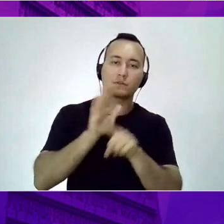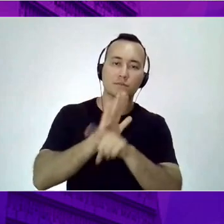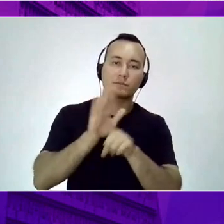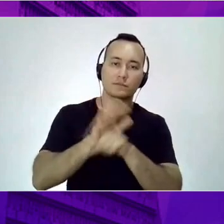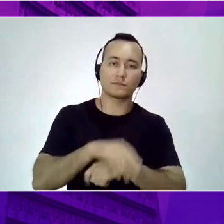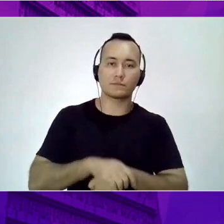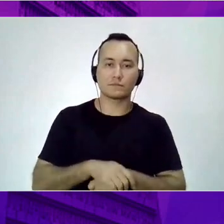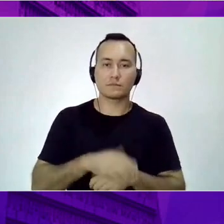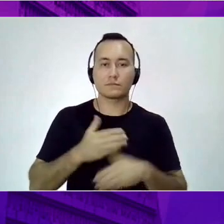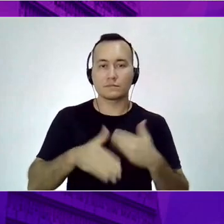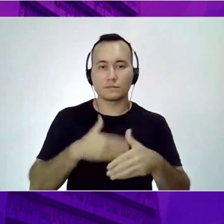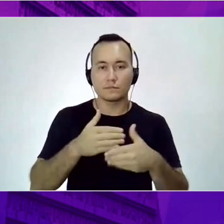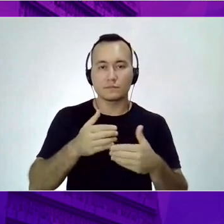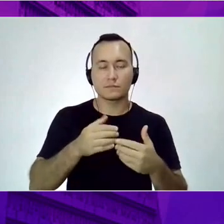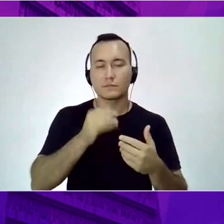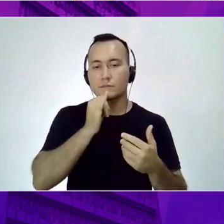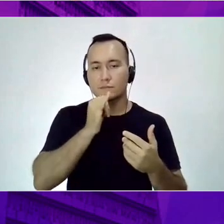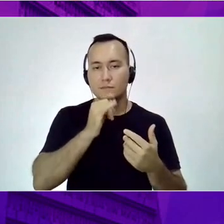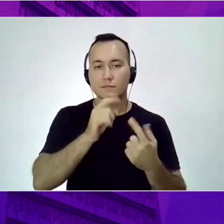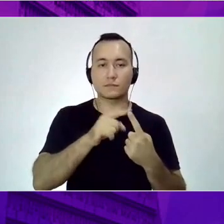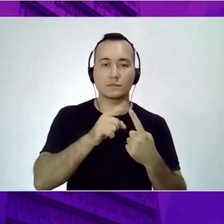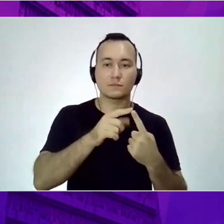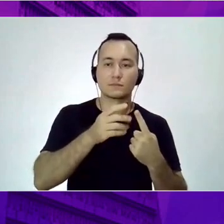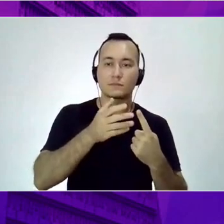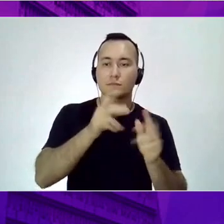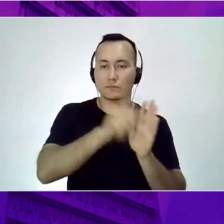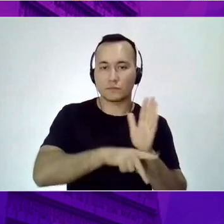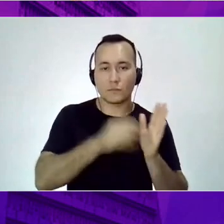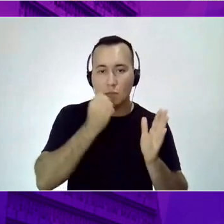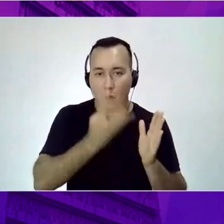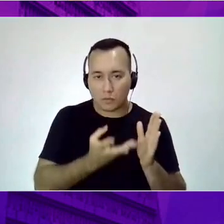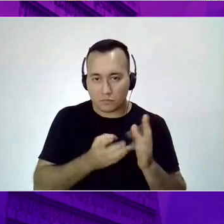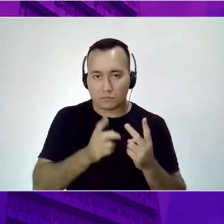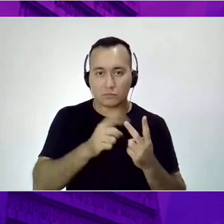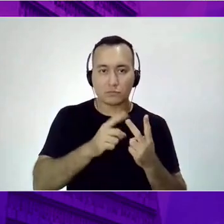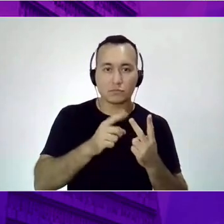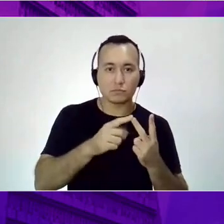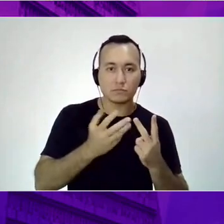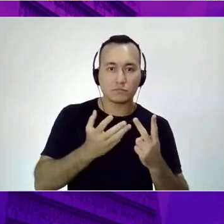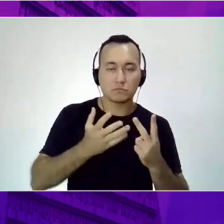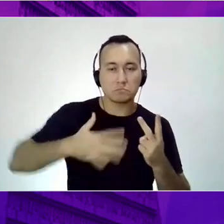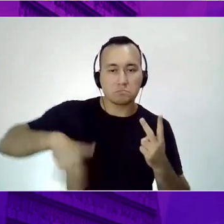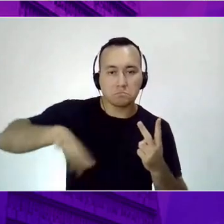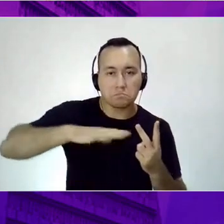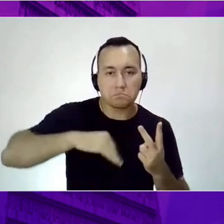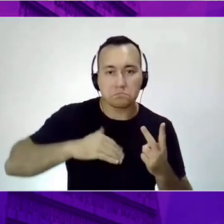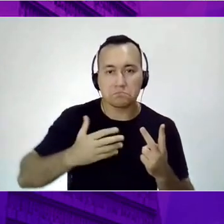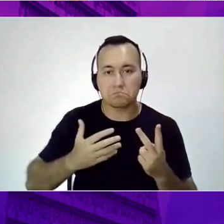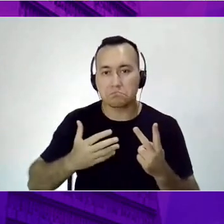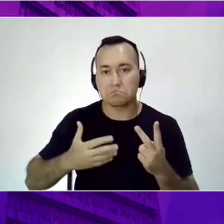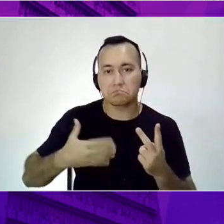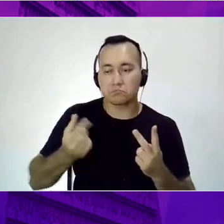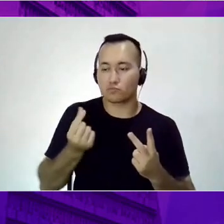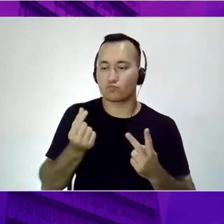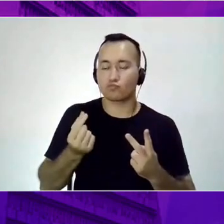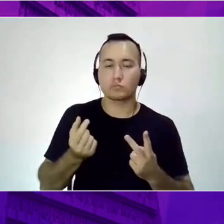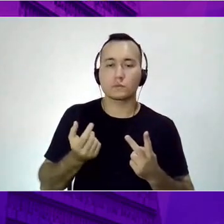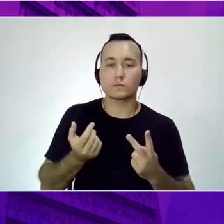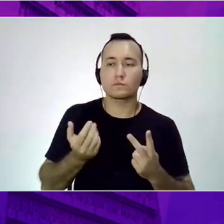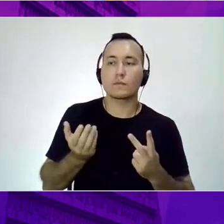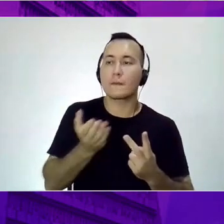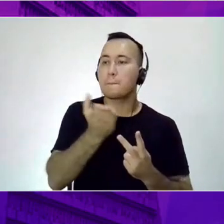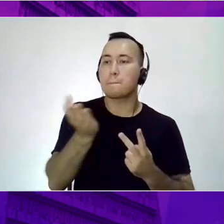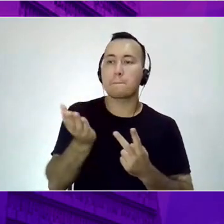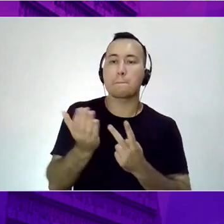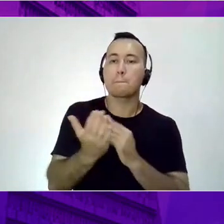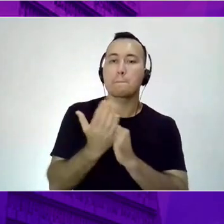categoria, qual é o impacto que a gente vai ter. É engajamento de cliente, é eficiência operacional, é aumento de receita, é redução de custo, enfim. A gente